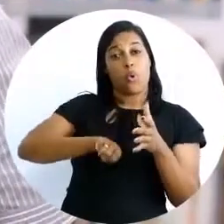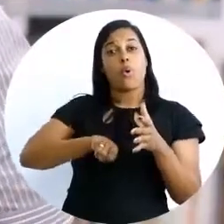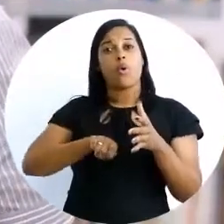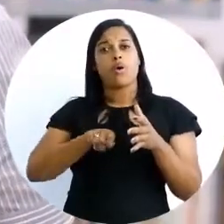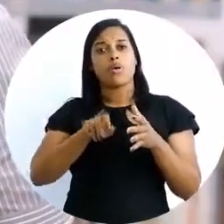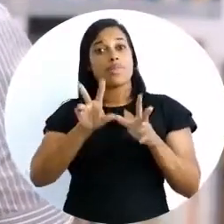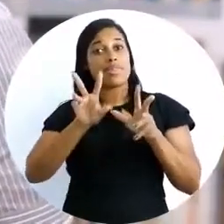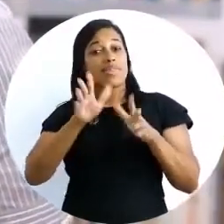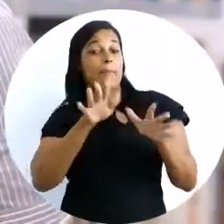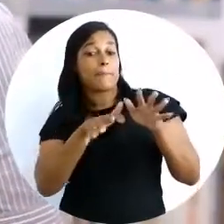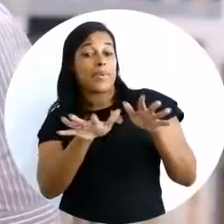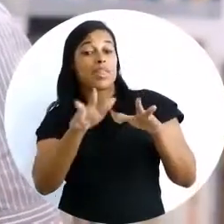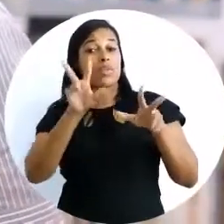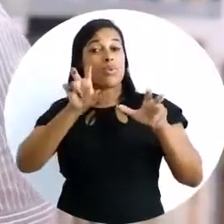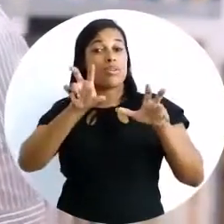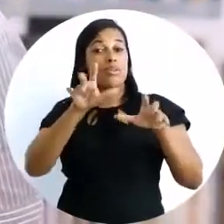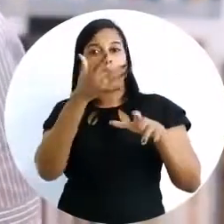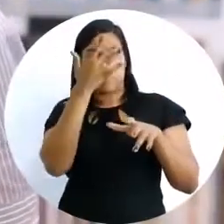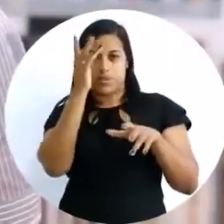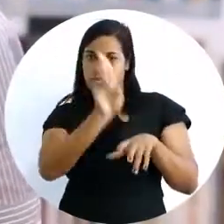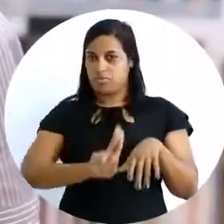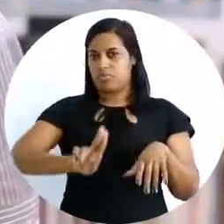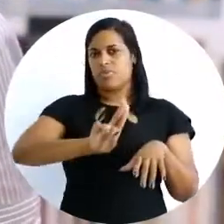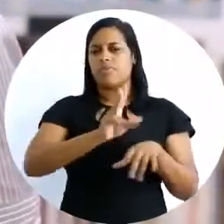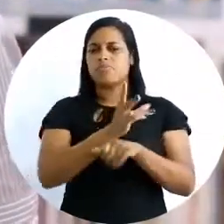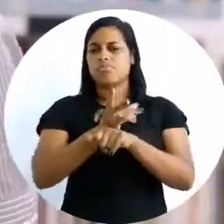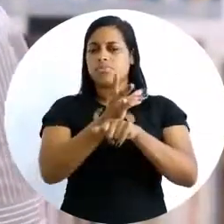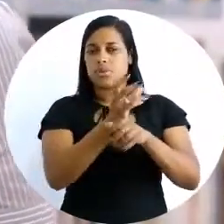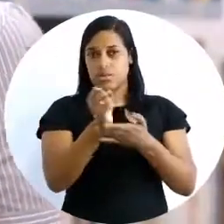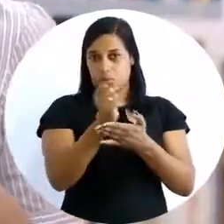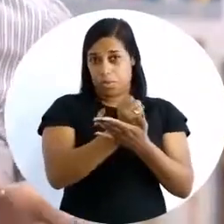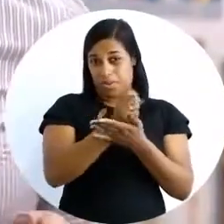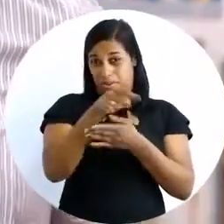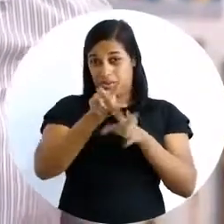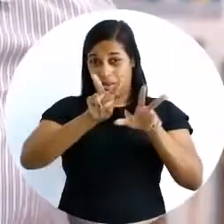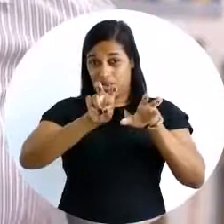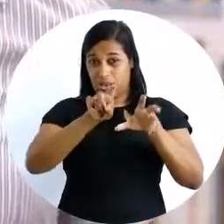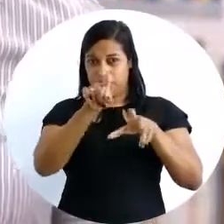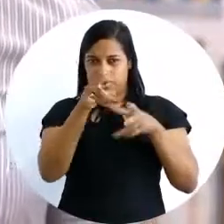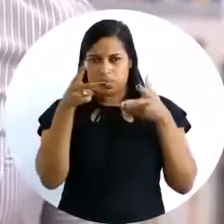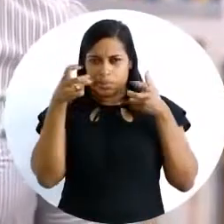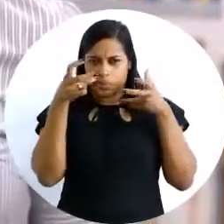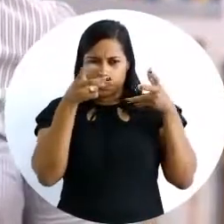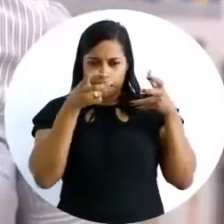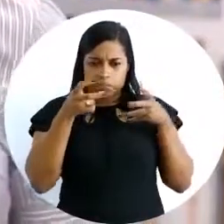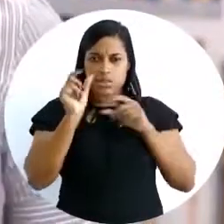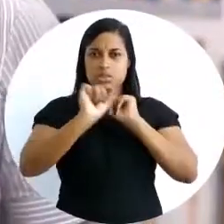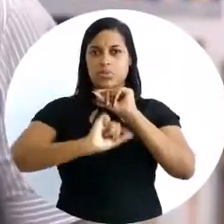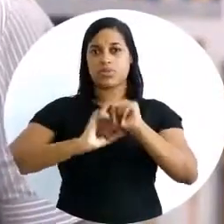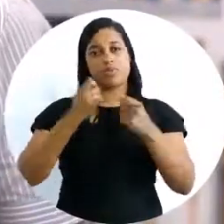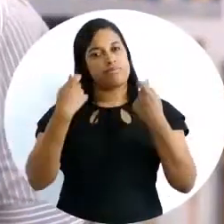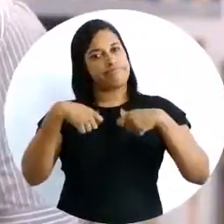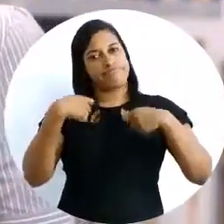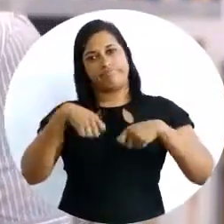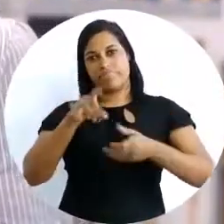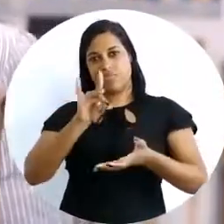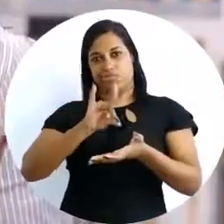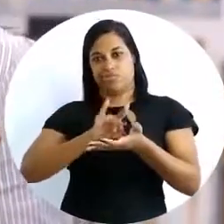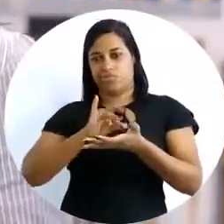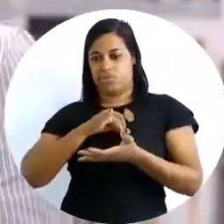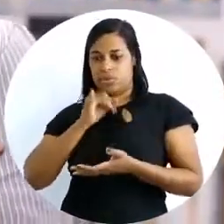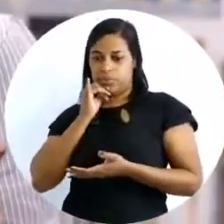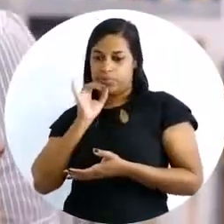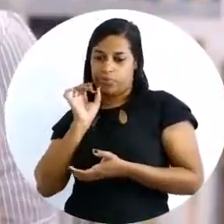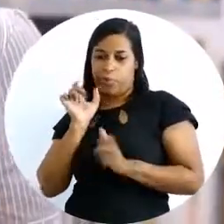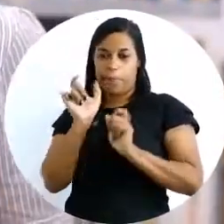vai buscar aquele documento, certo? Então, o termo, eu quero que você observe também que não precisa necessariamente ser